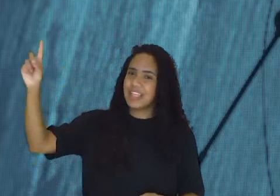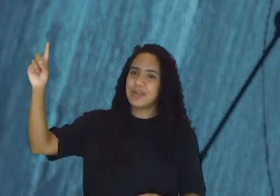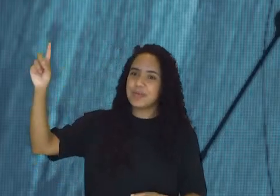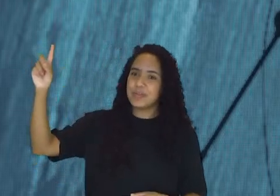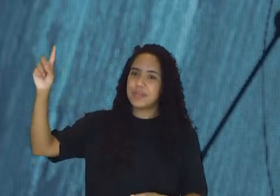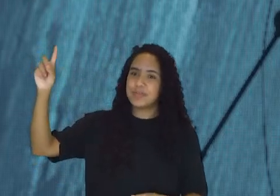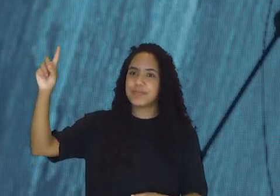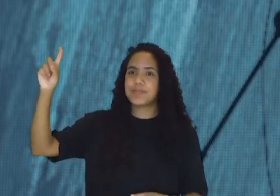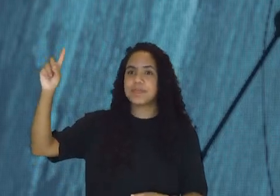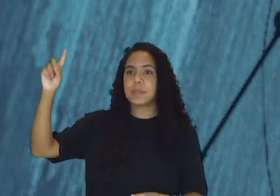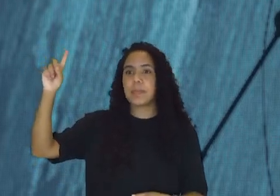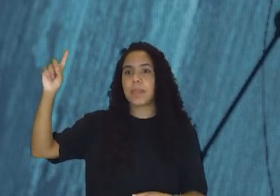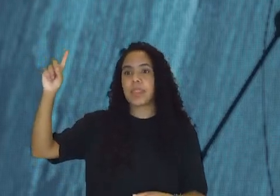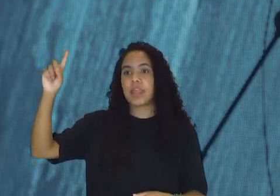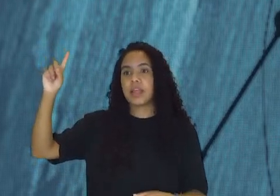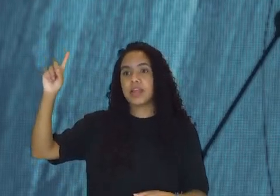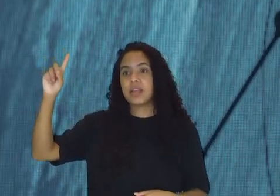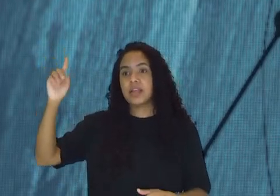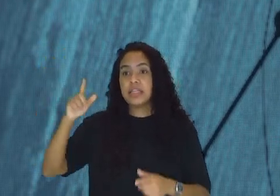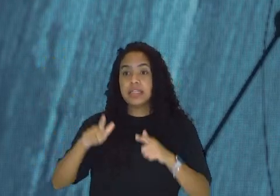confiam.